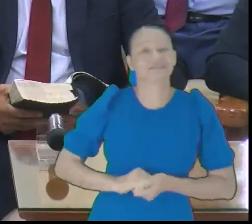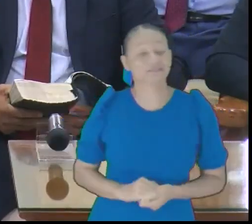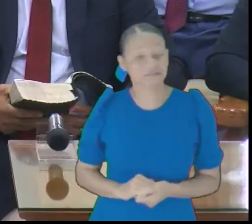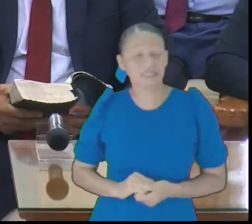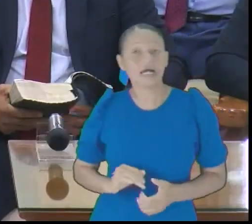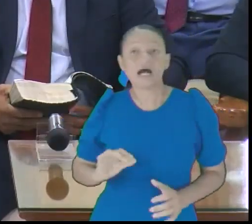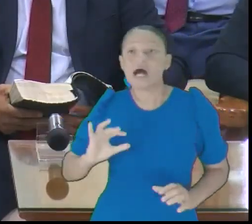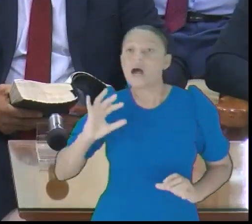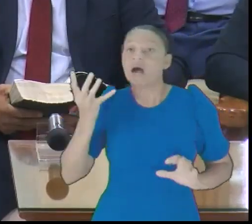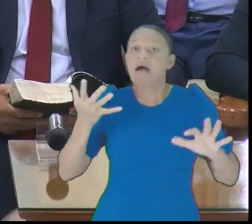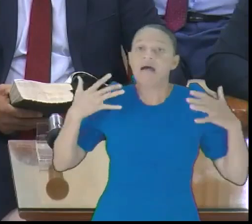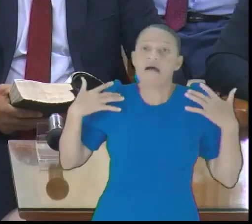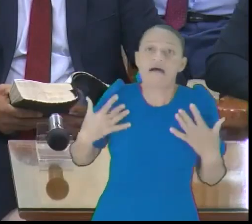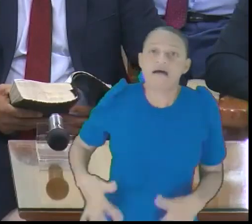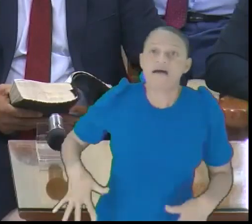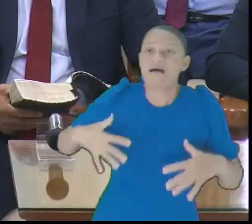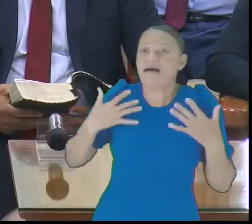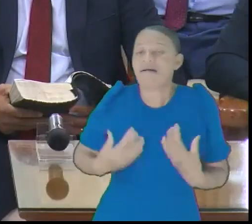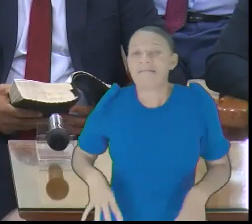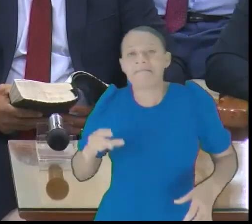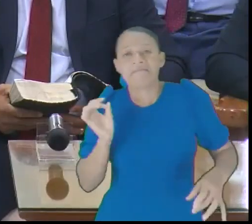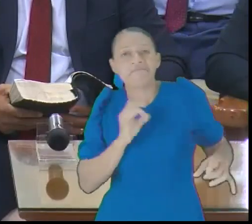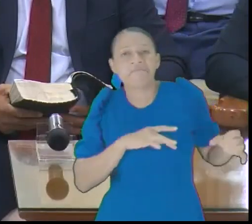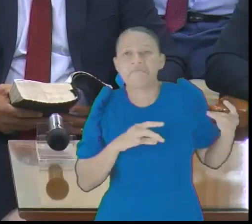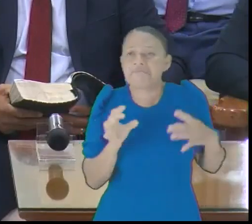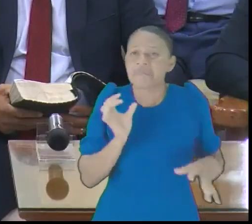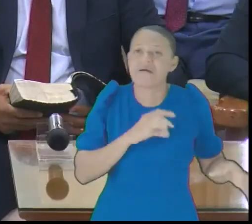Apesar do pavor, apesar do medo,